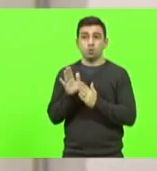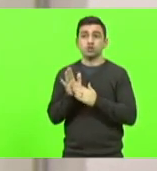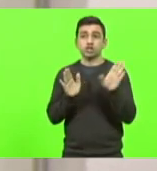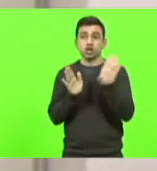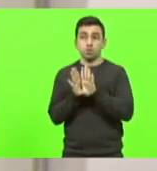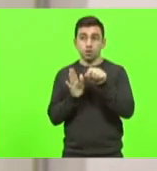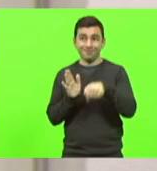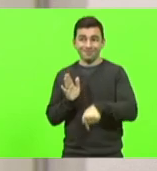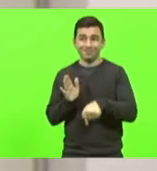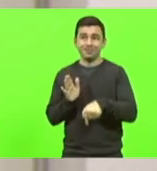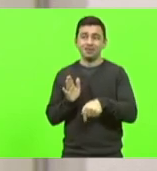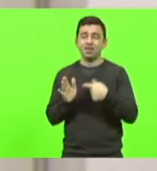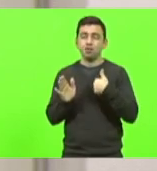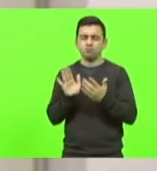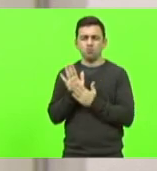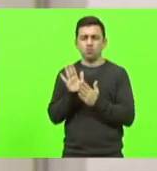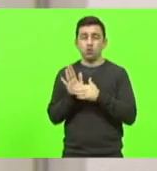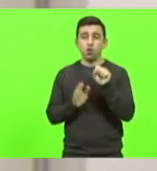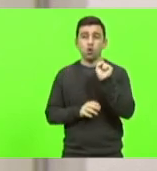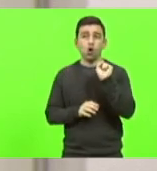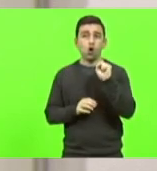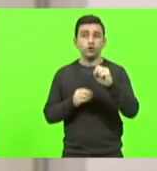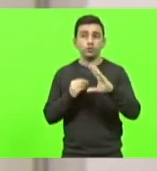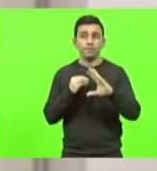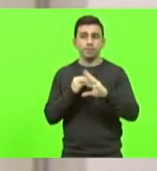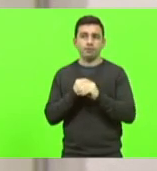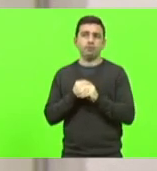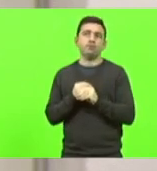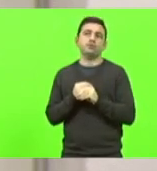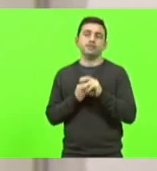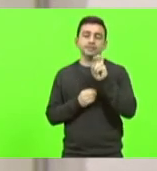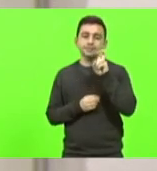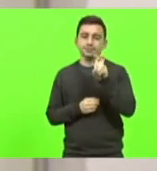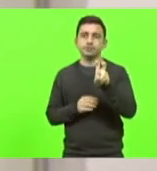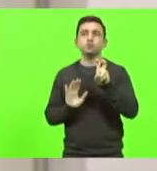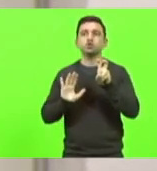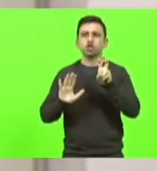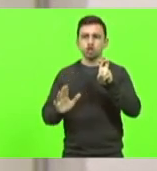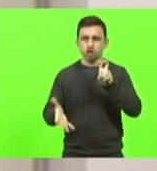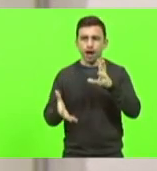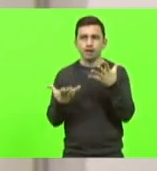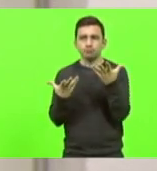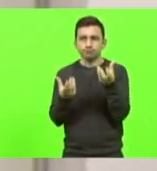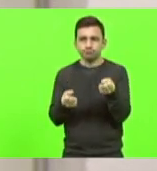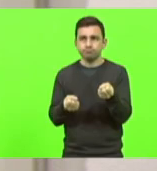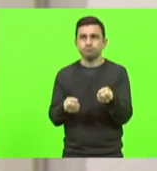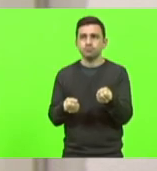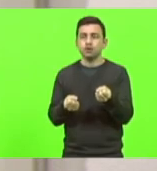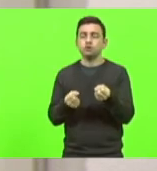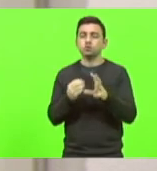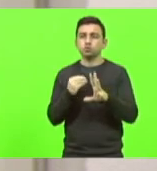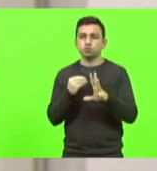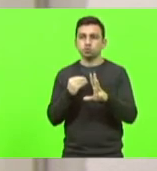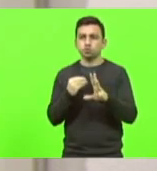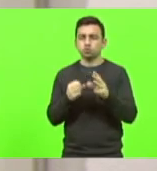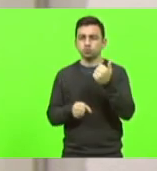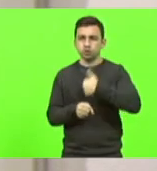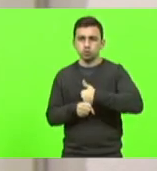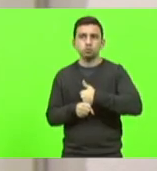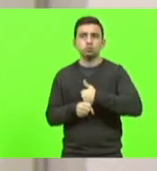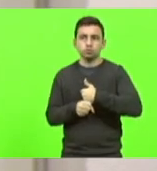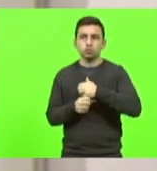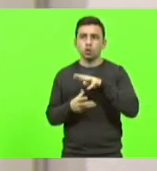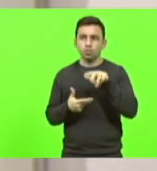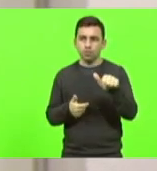eu propus oito emendas cinco já foram contempladas no substitutivo global do governo a